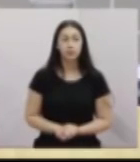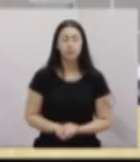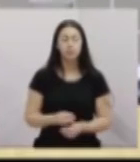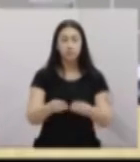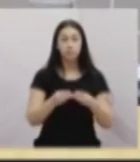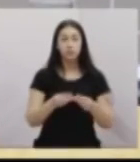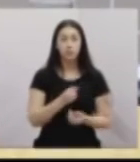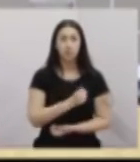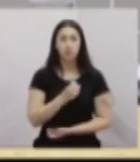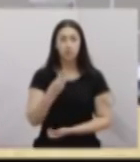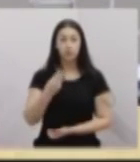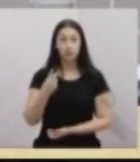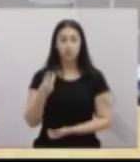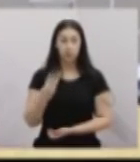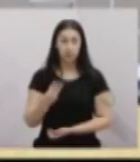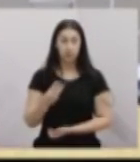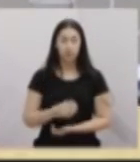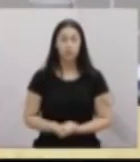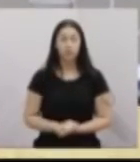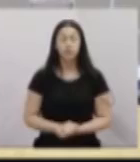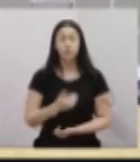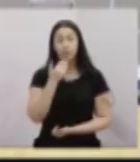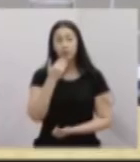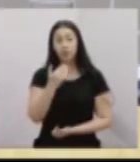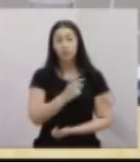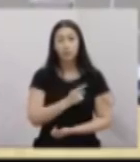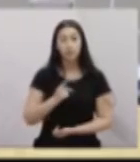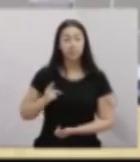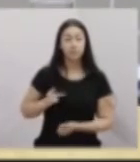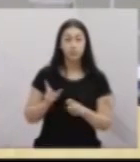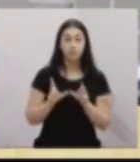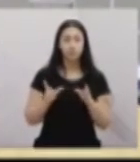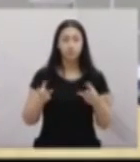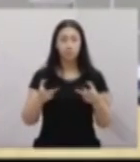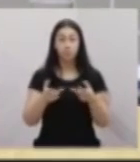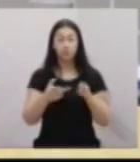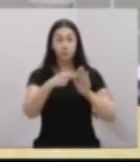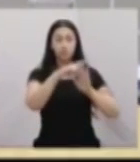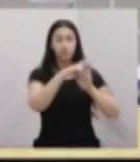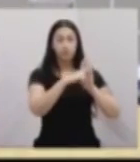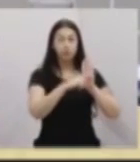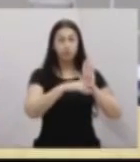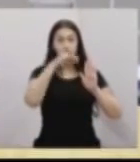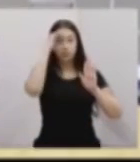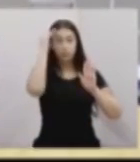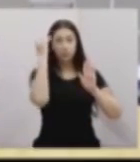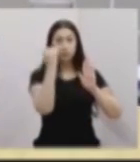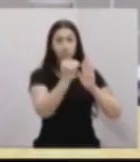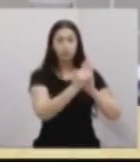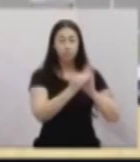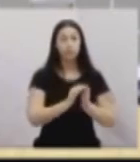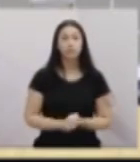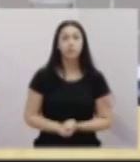Moção número 33, de 2021. Requeremos ao excelentíssimo senhor presidente dessa casa, cumpridas as formalidades regimentais,